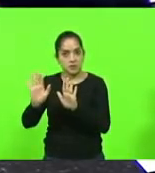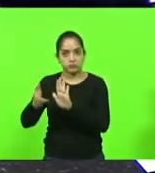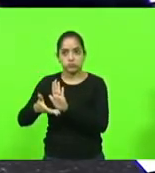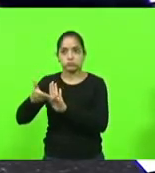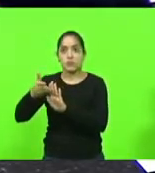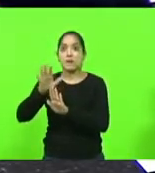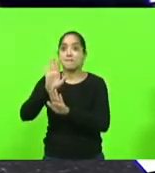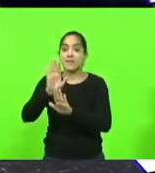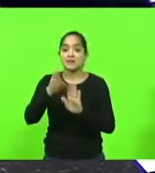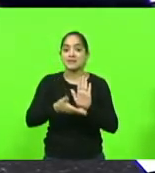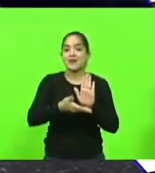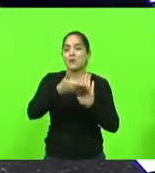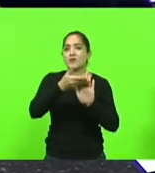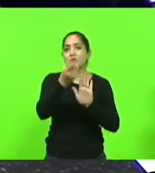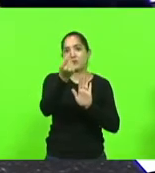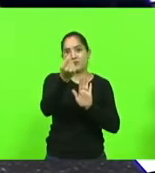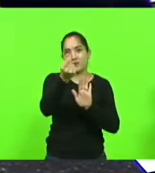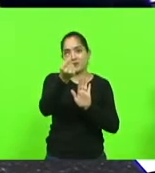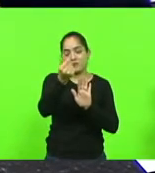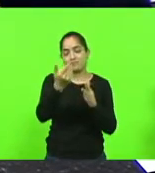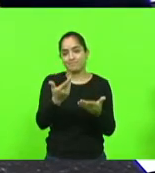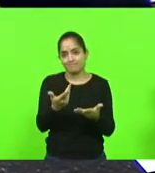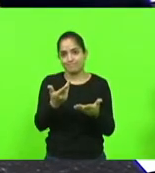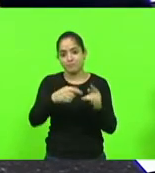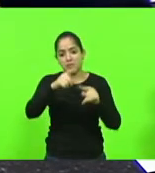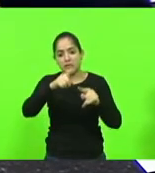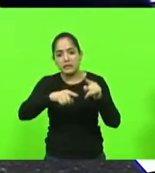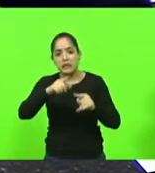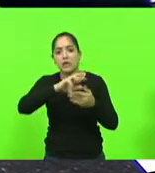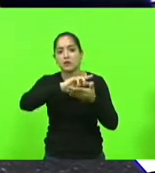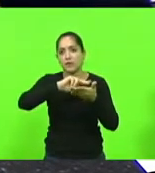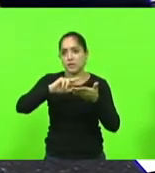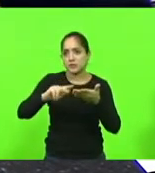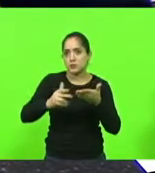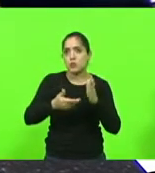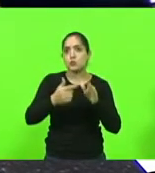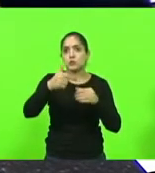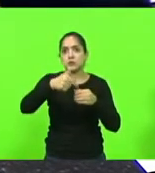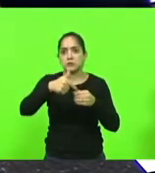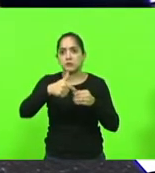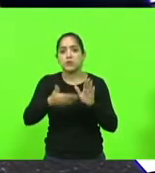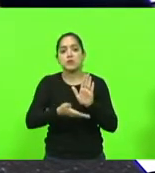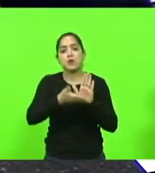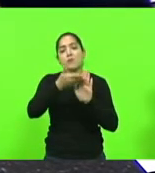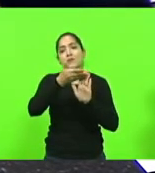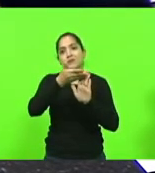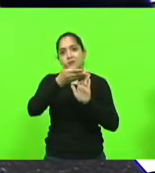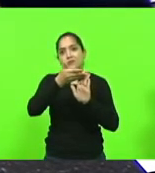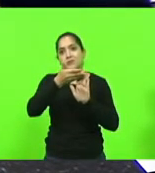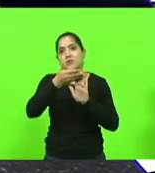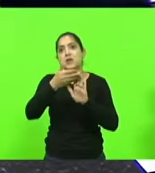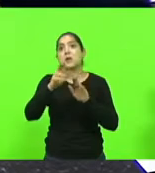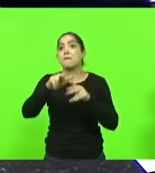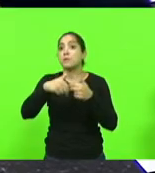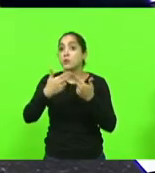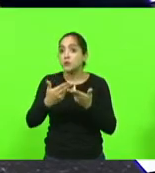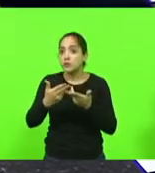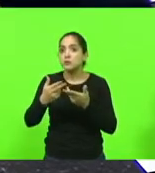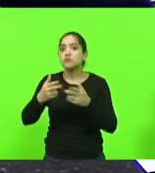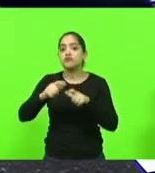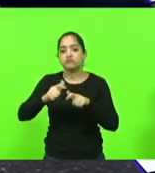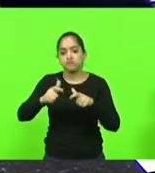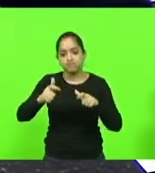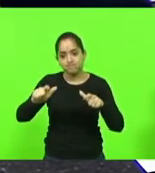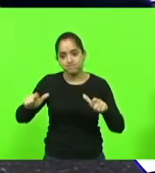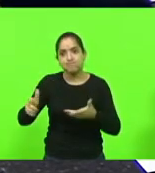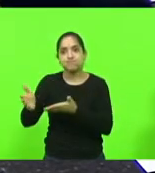mas aumentou o preço dos produtos. Por isso que o governo vem estabelecendo recordes atrás de recordes de arrecadação.